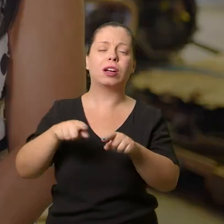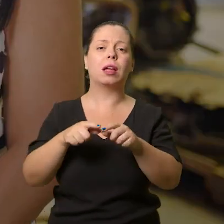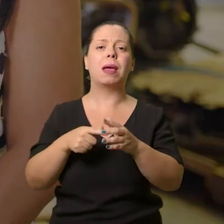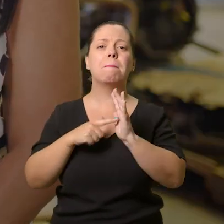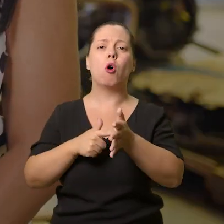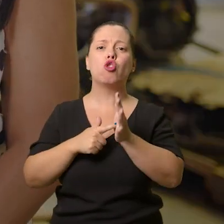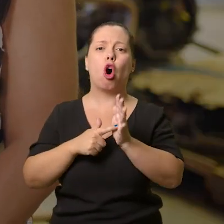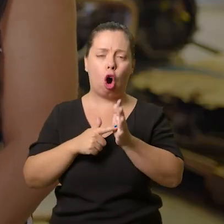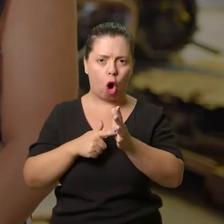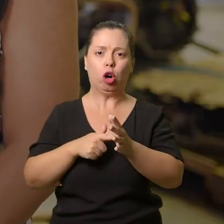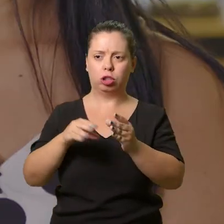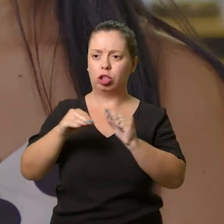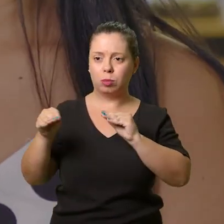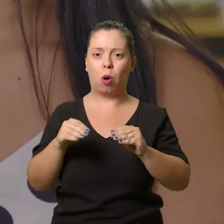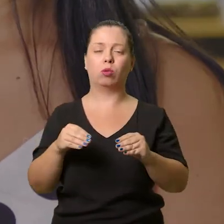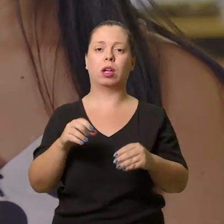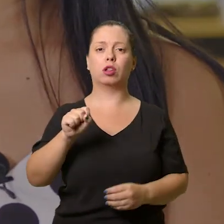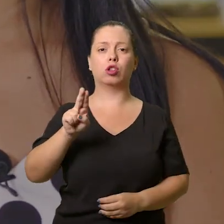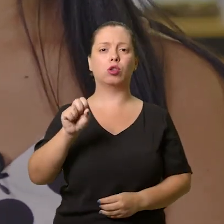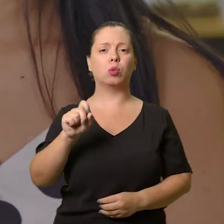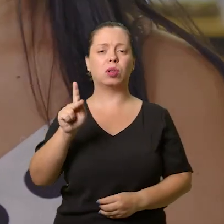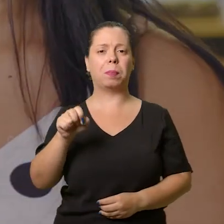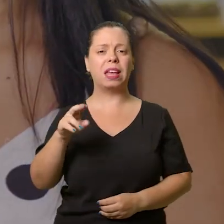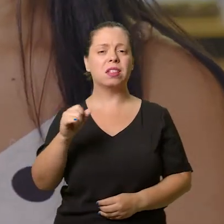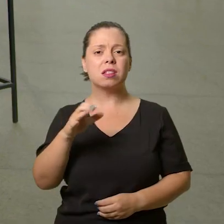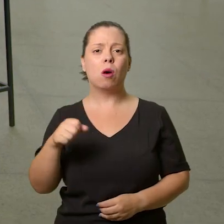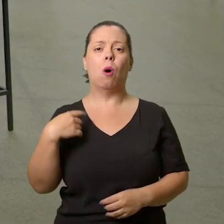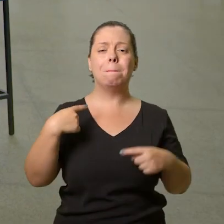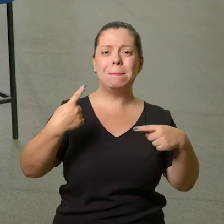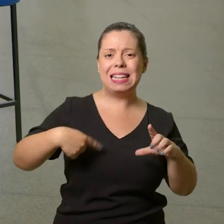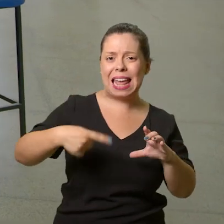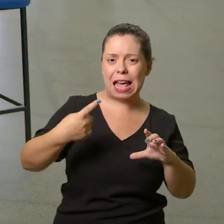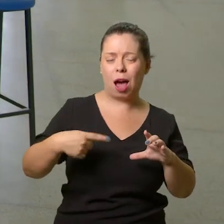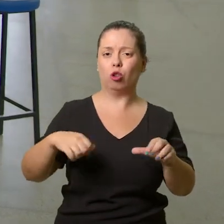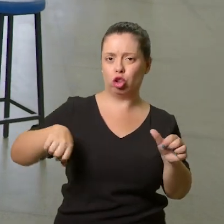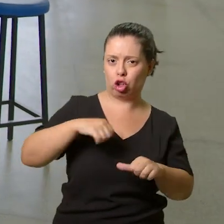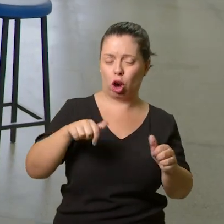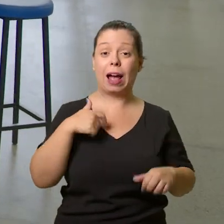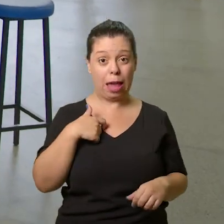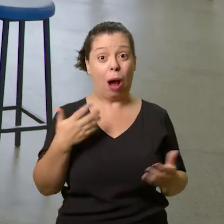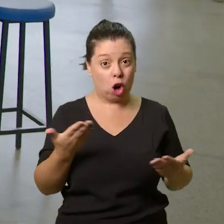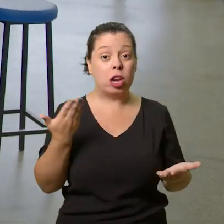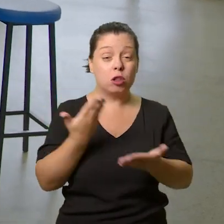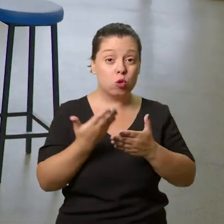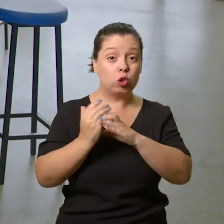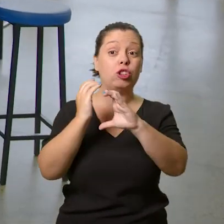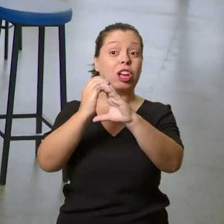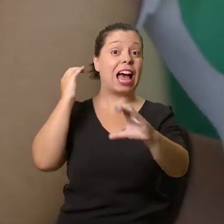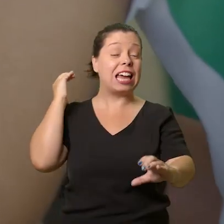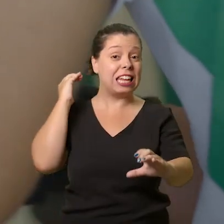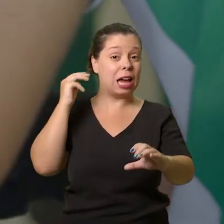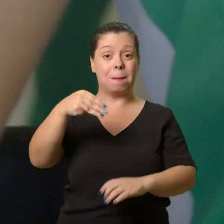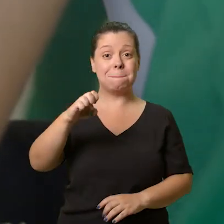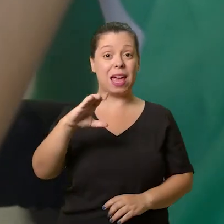motor também, a gente desmonta. Suspensão, troca de pneu também. Eu estudo engenharia mecânica. Tudo que eu